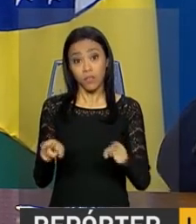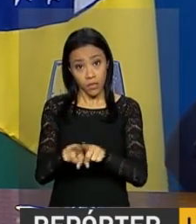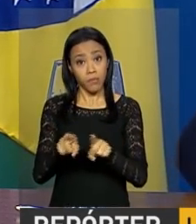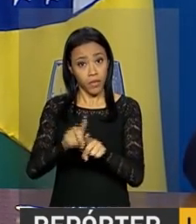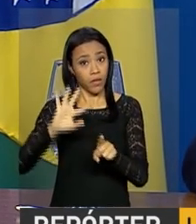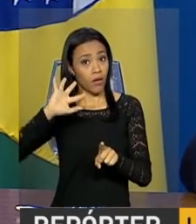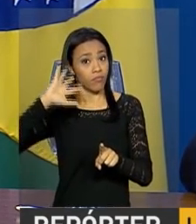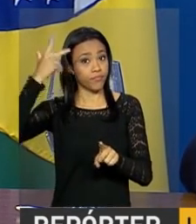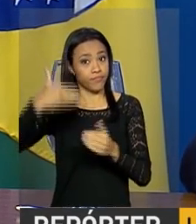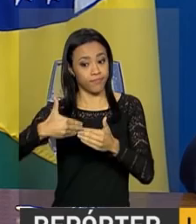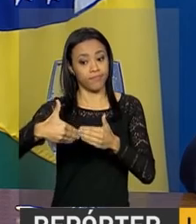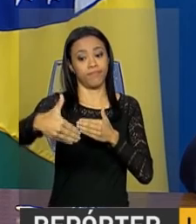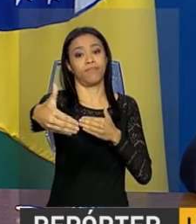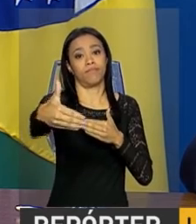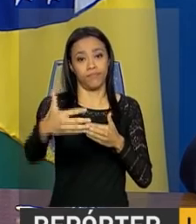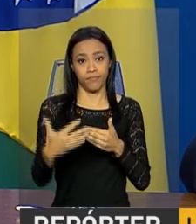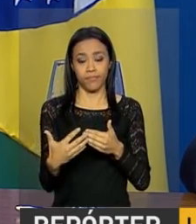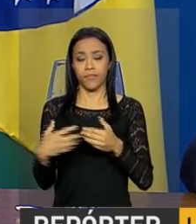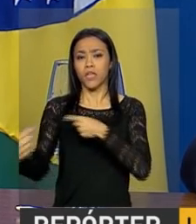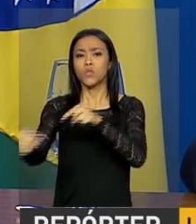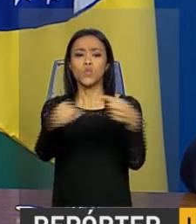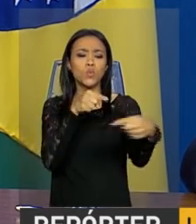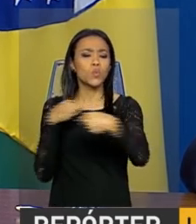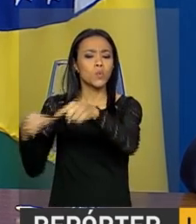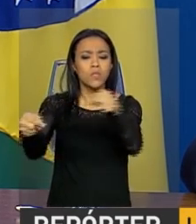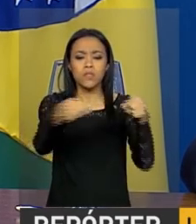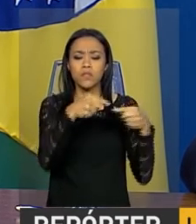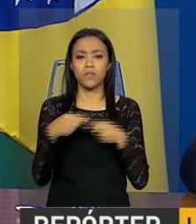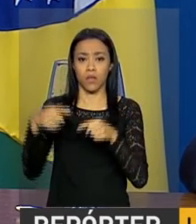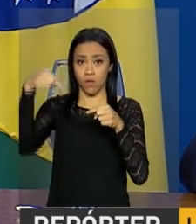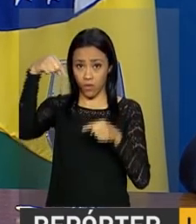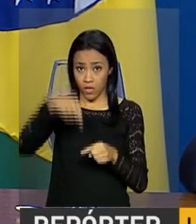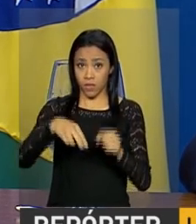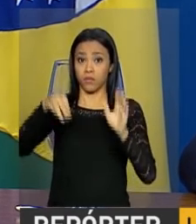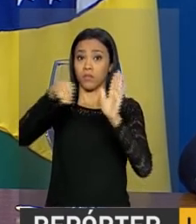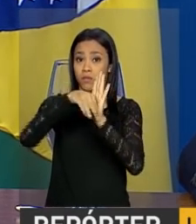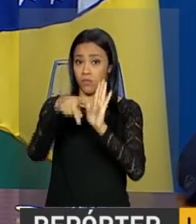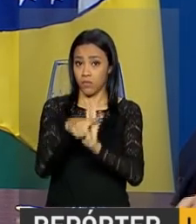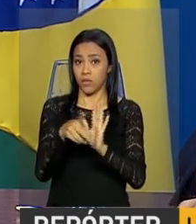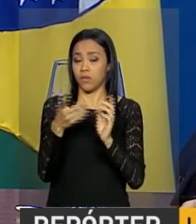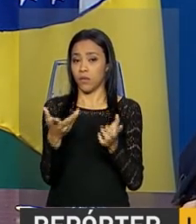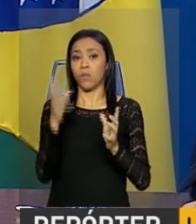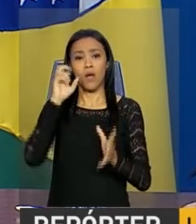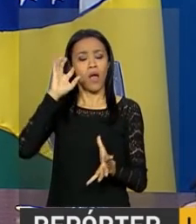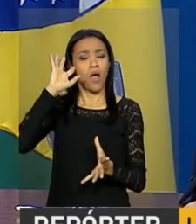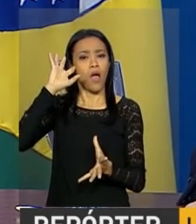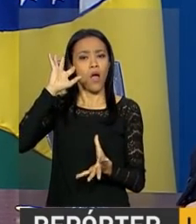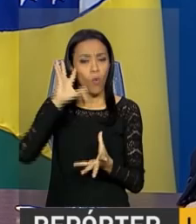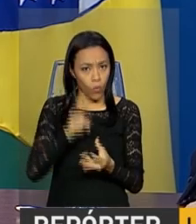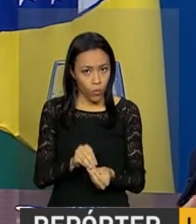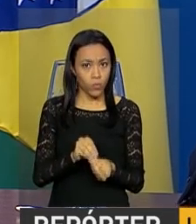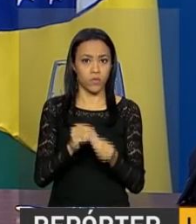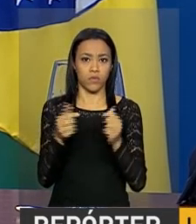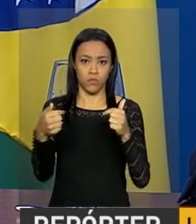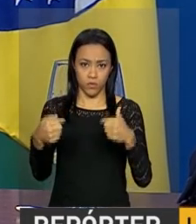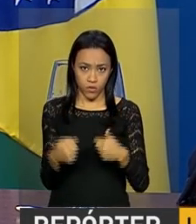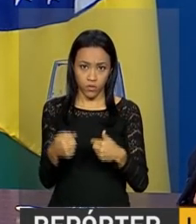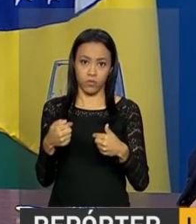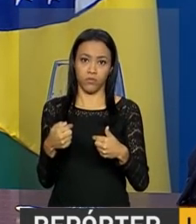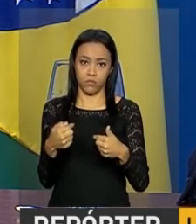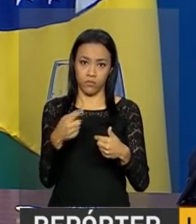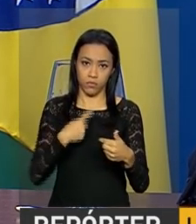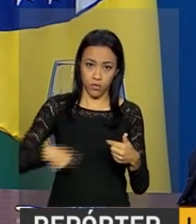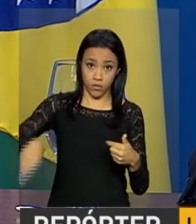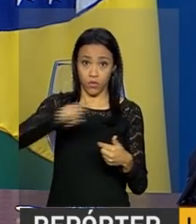evolução eh na discussão dessas medidas. E a conclusão eh que